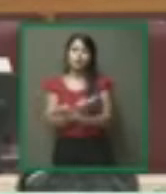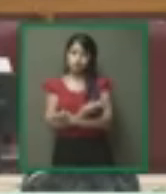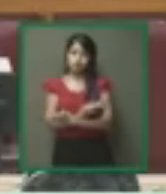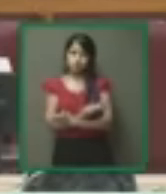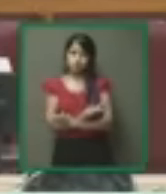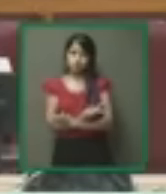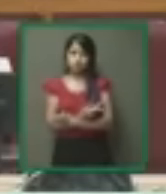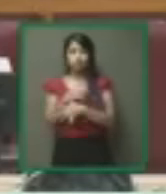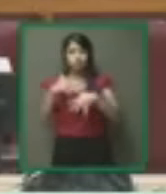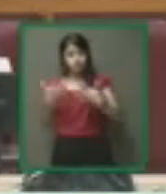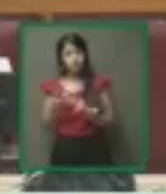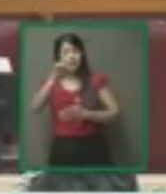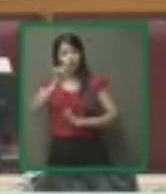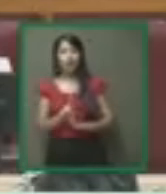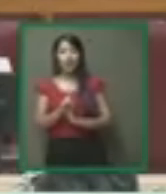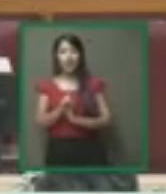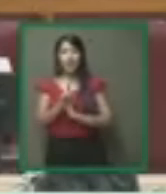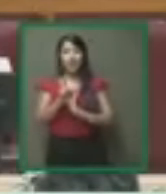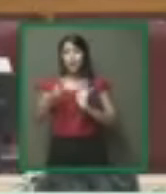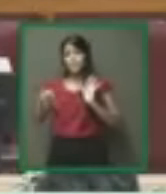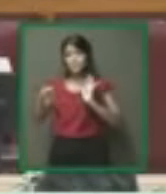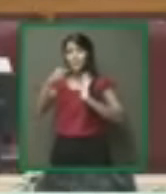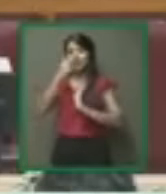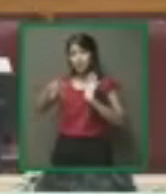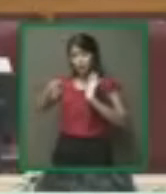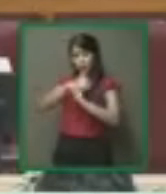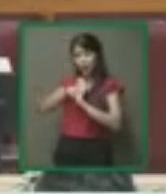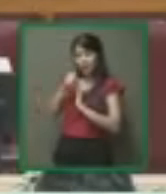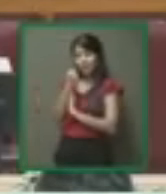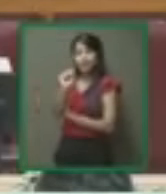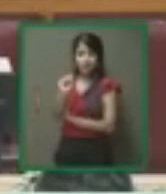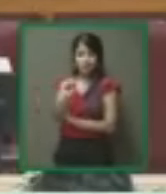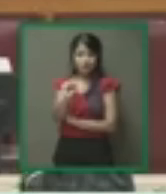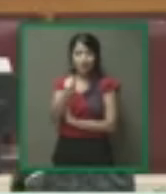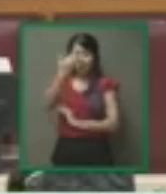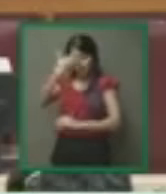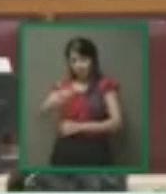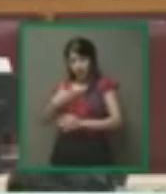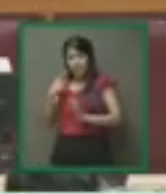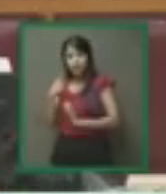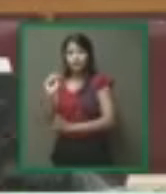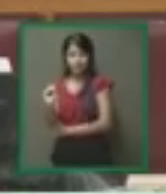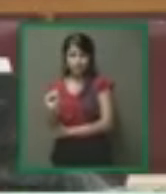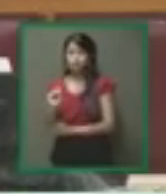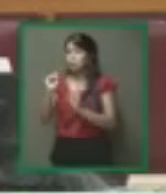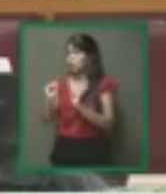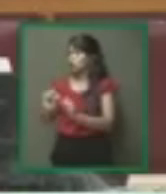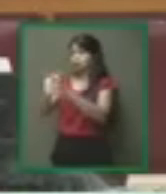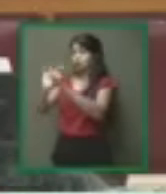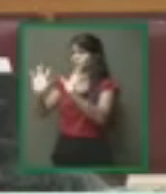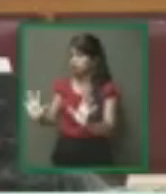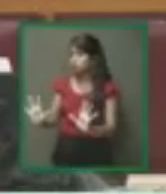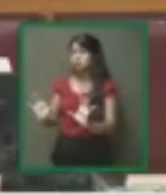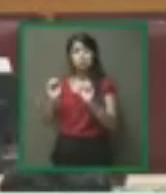isso, exercer a sua defesa, que nós chamamos de autodefesa. O senhor vai se autodefender. O senhor fique à vontade